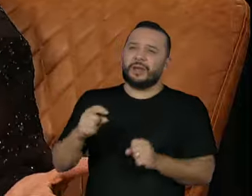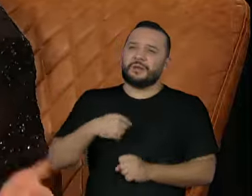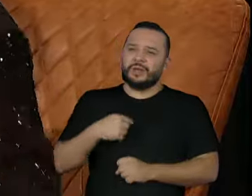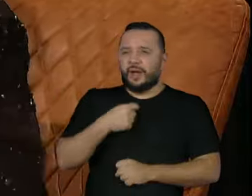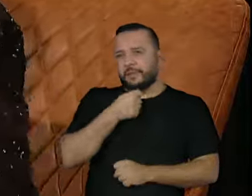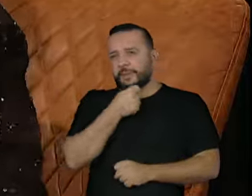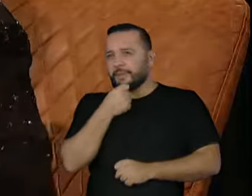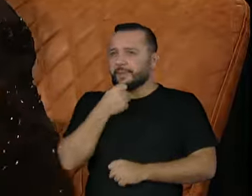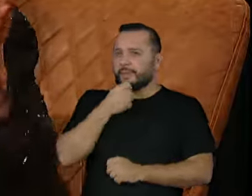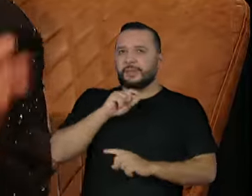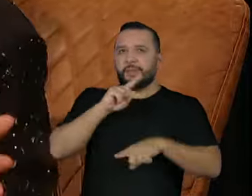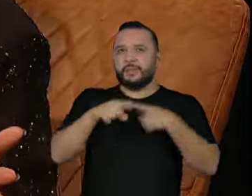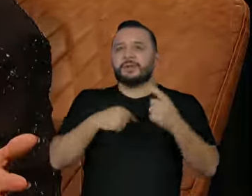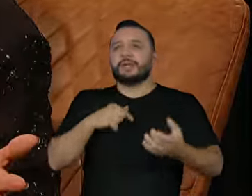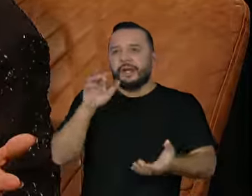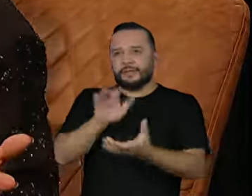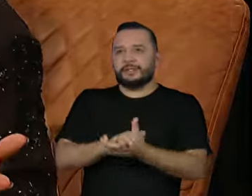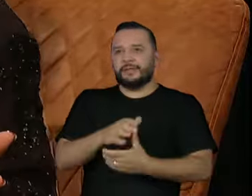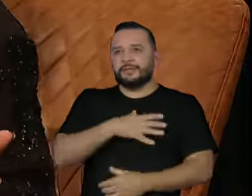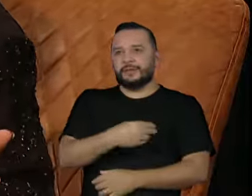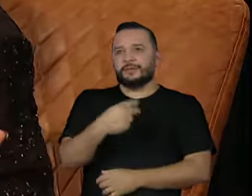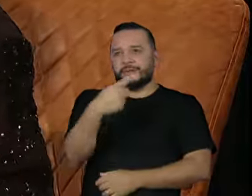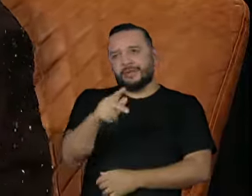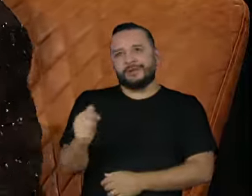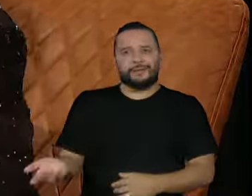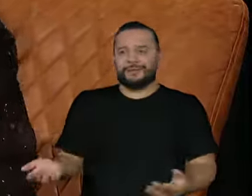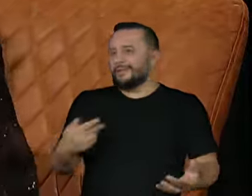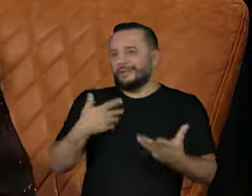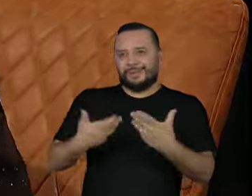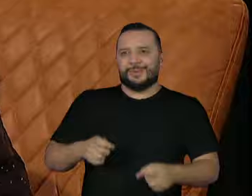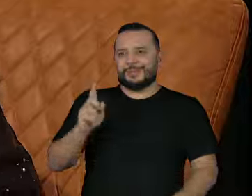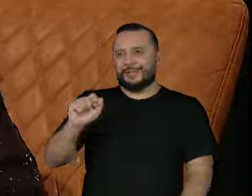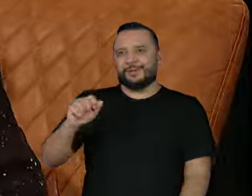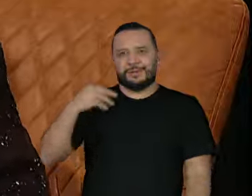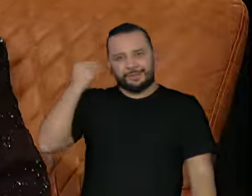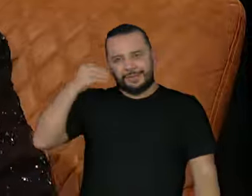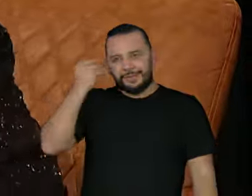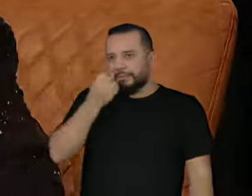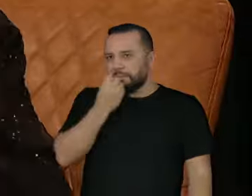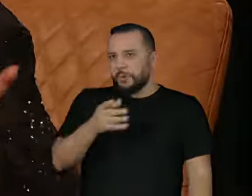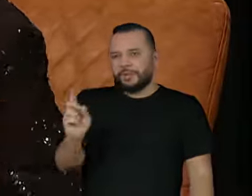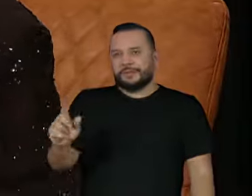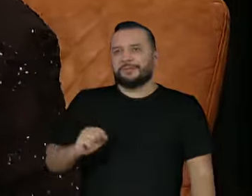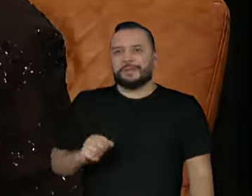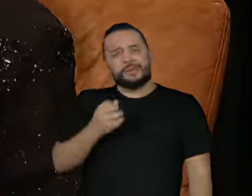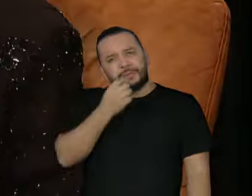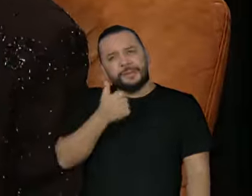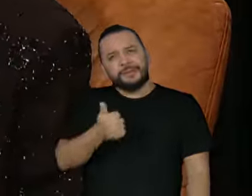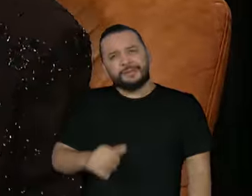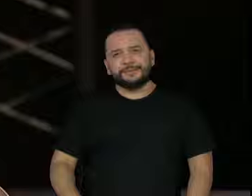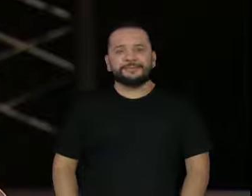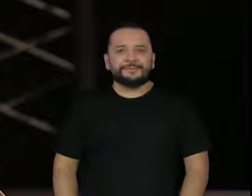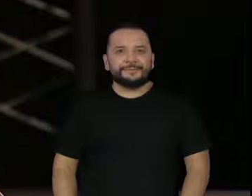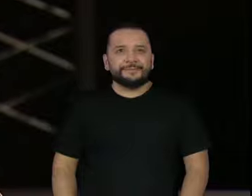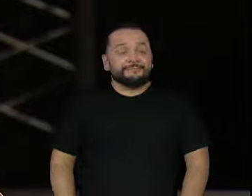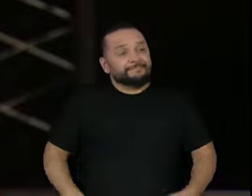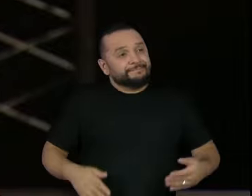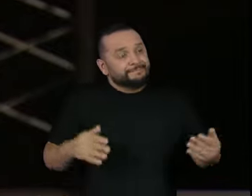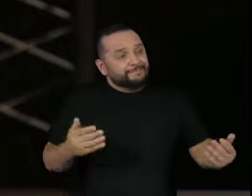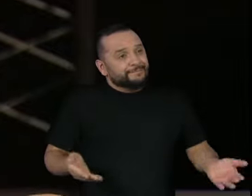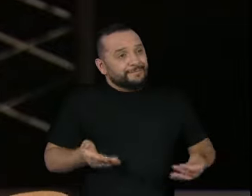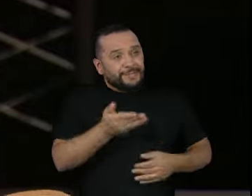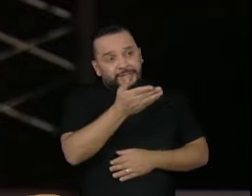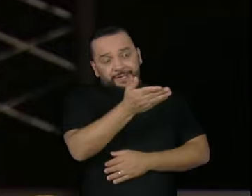cantora, até a hora que eu casei com o filho dela. Então não foi uma experiência muito boa, mas tudo bem, né? Bom, mas Claudete, você